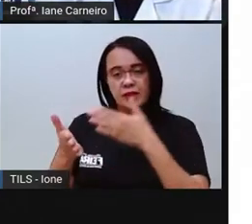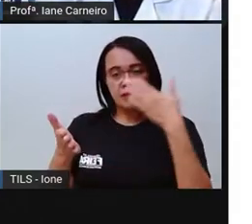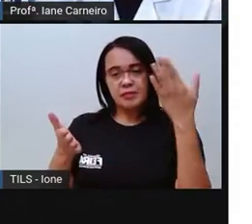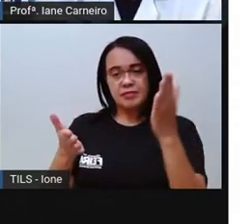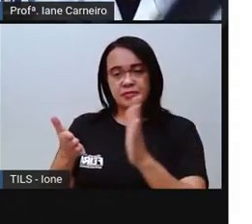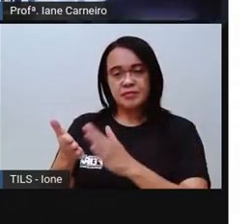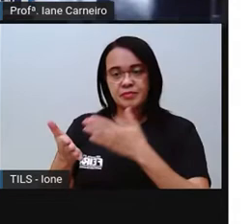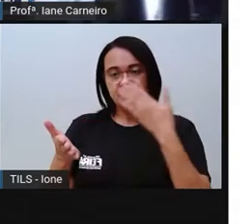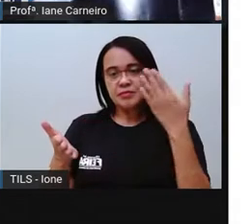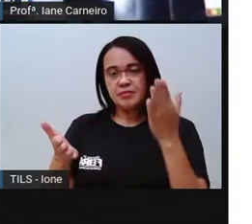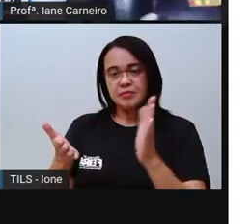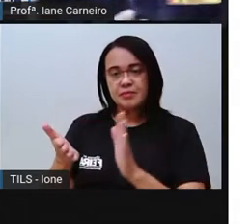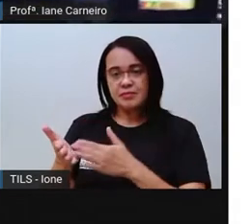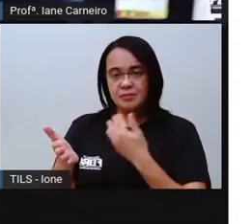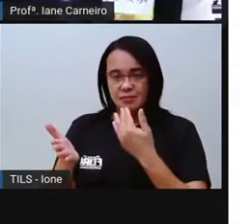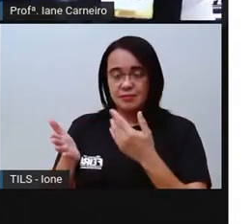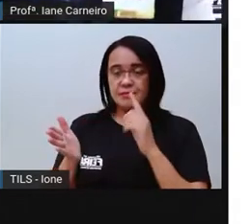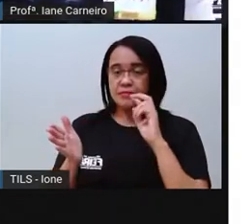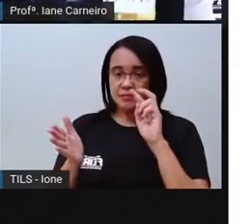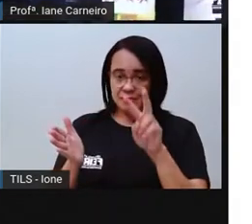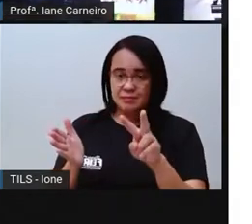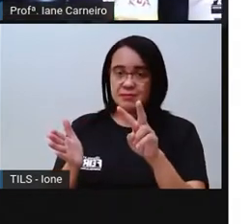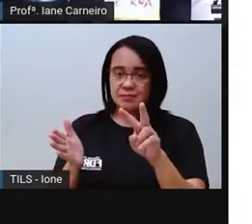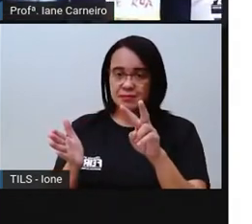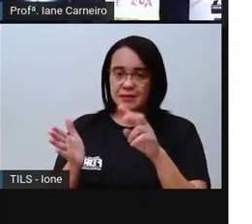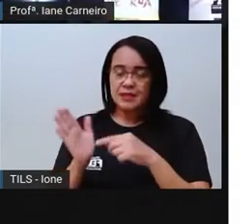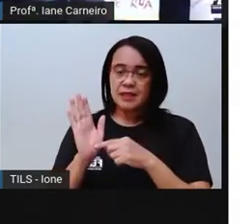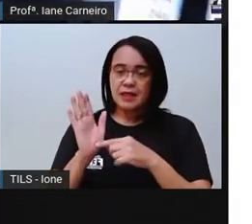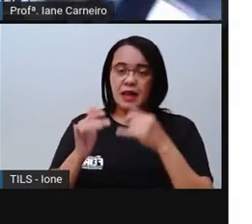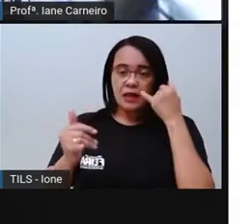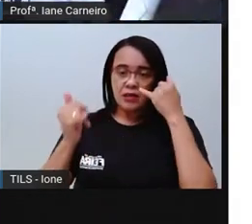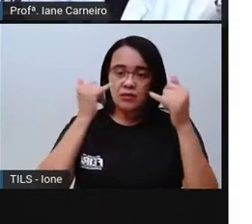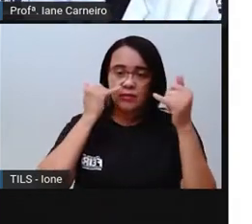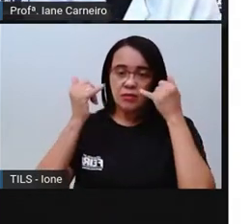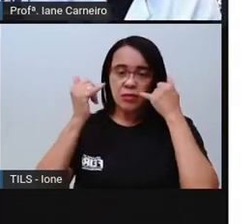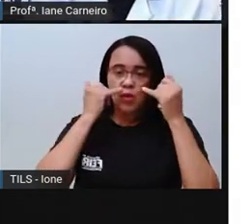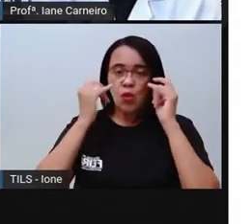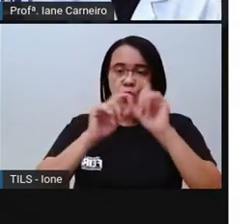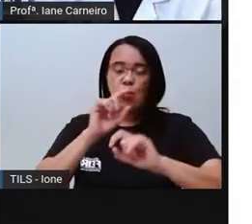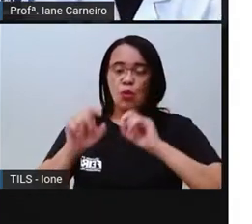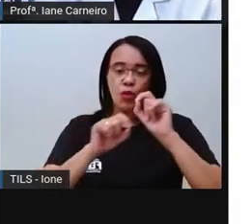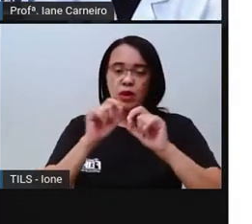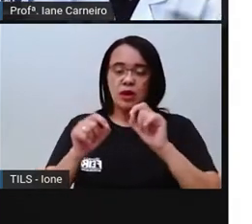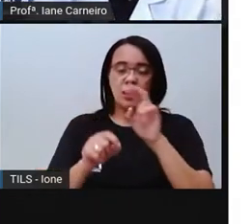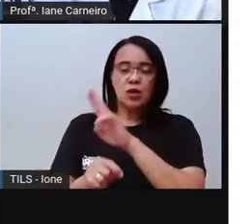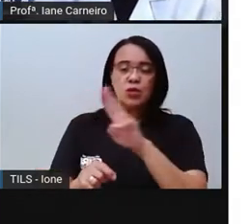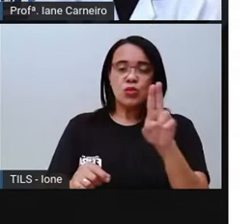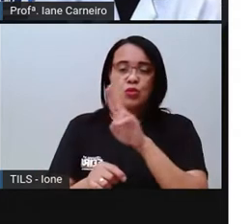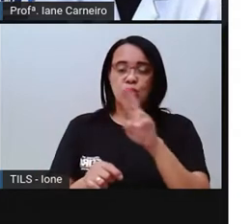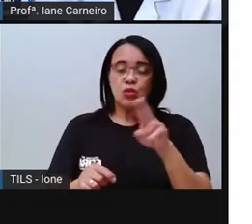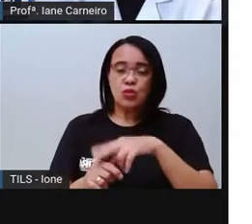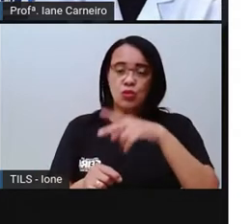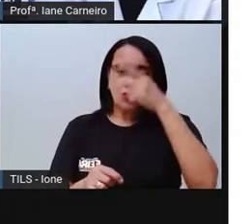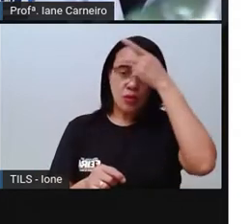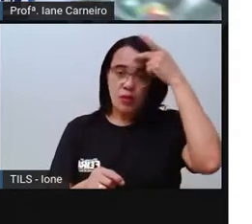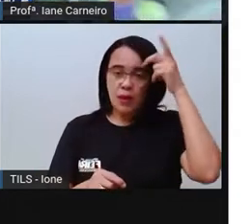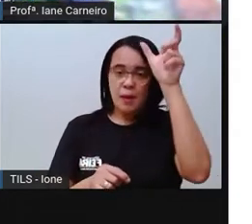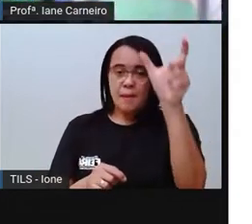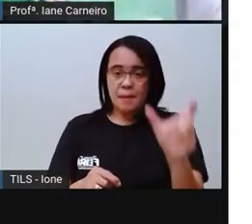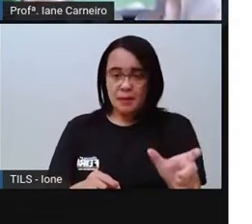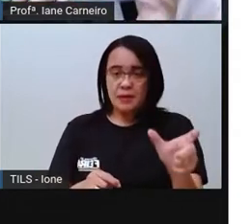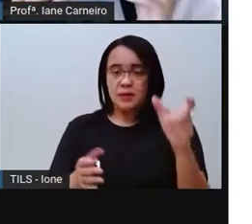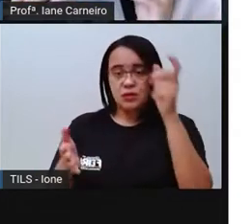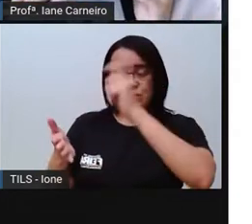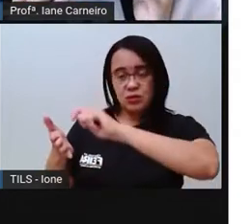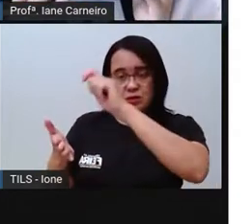ó, a contracapa tem a informação do nome da autora, né? E aí